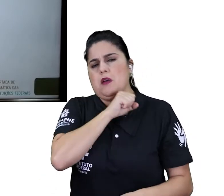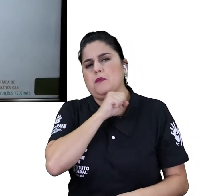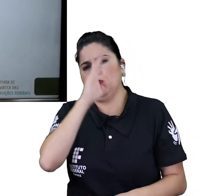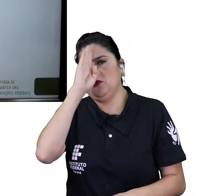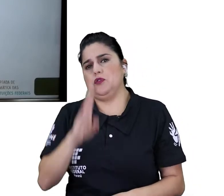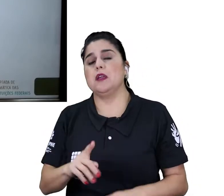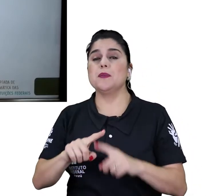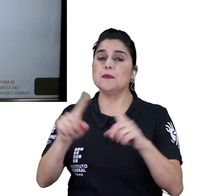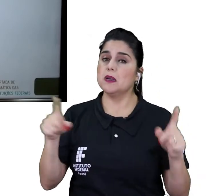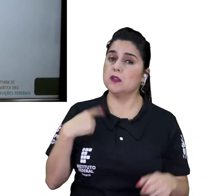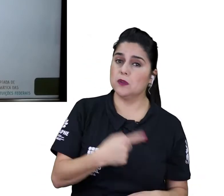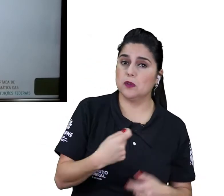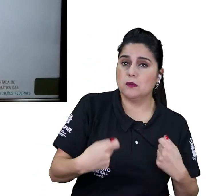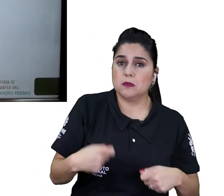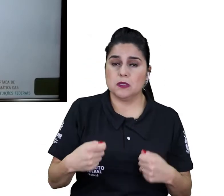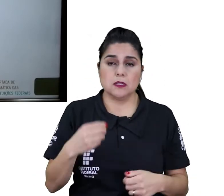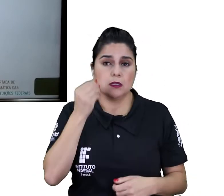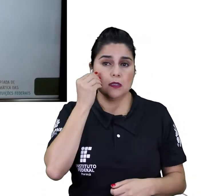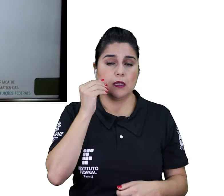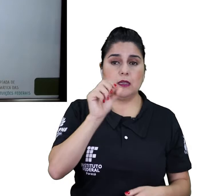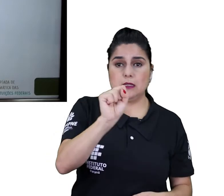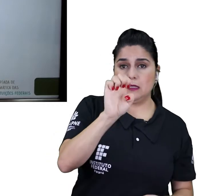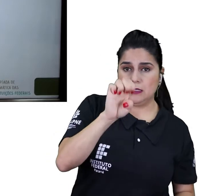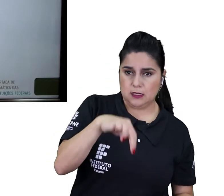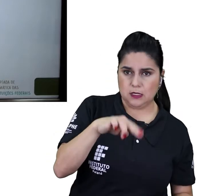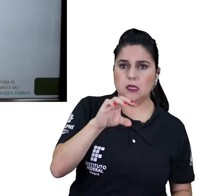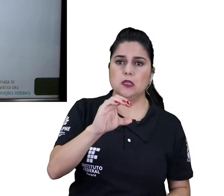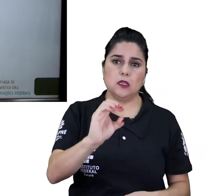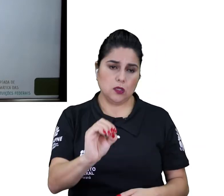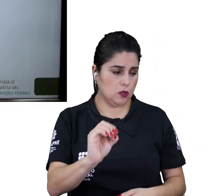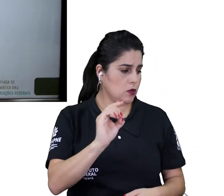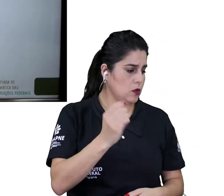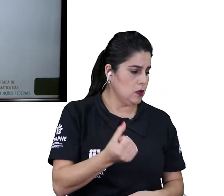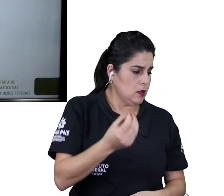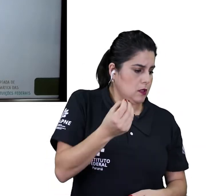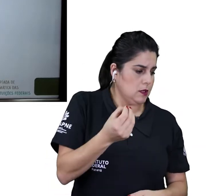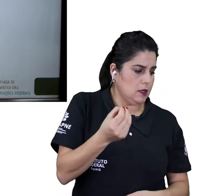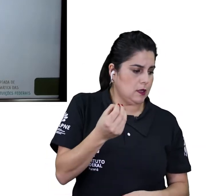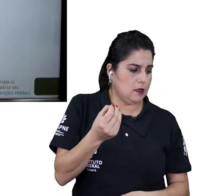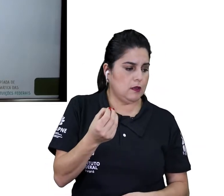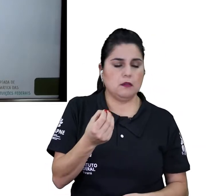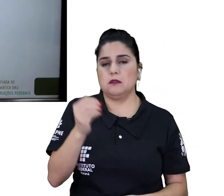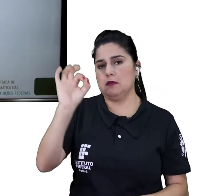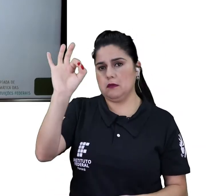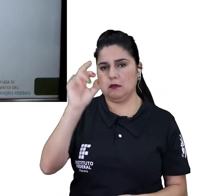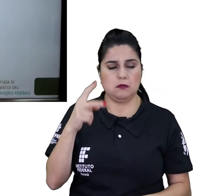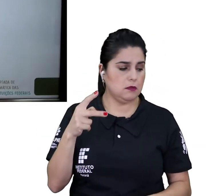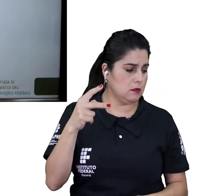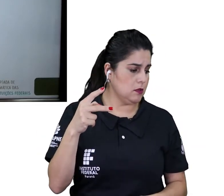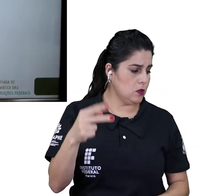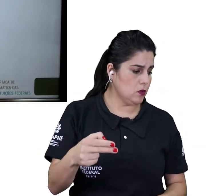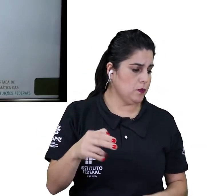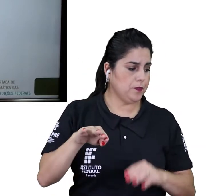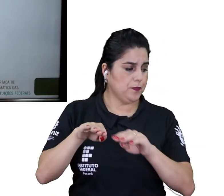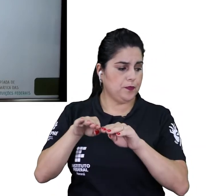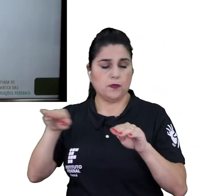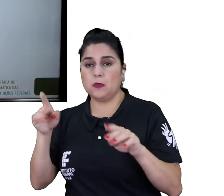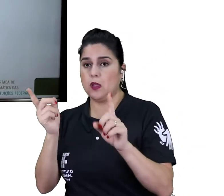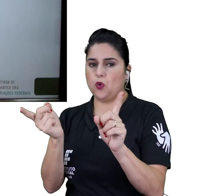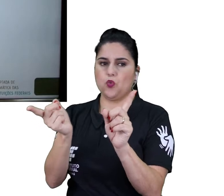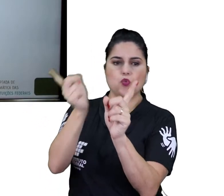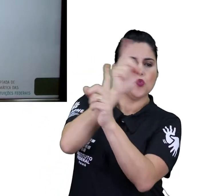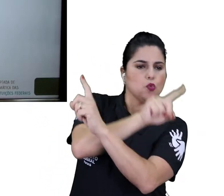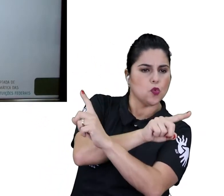forma direta. Mas aqui a gente tem seno de 60 graus, é o